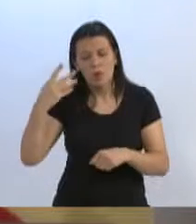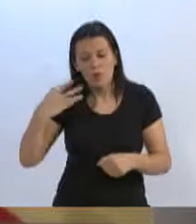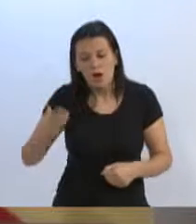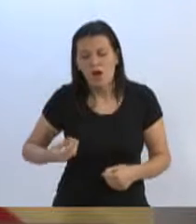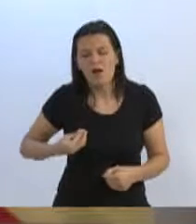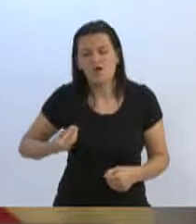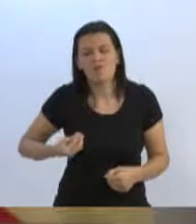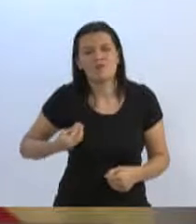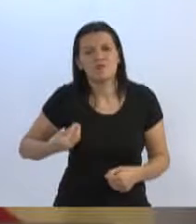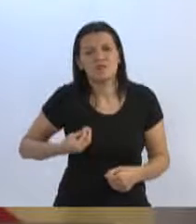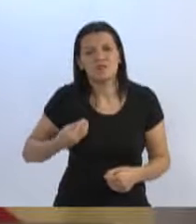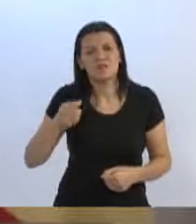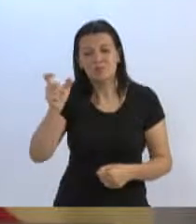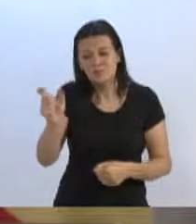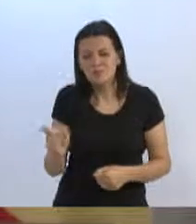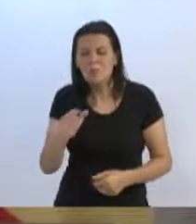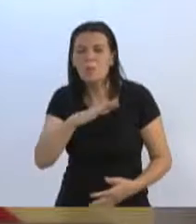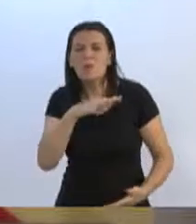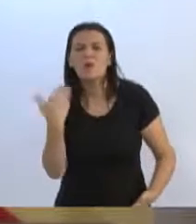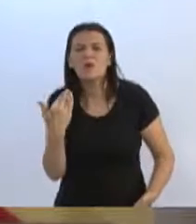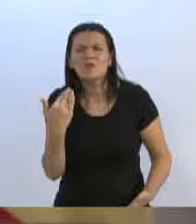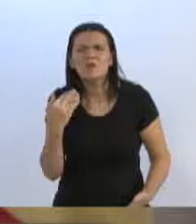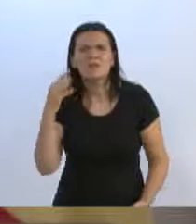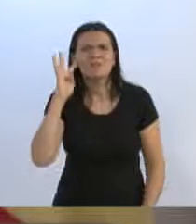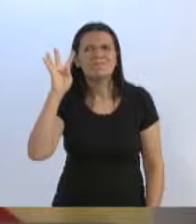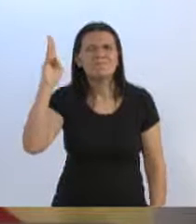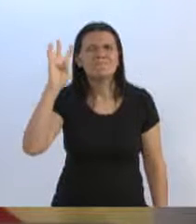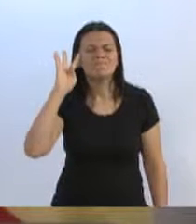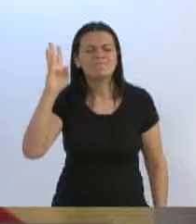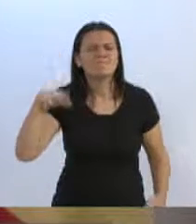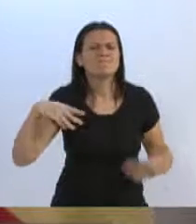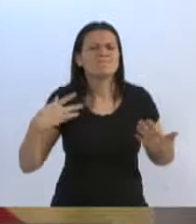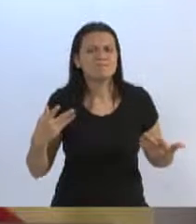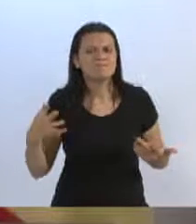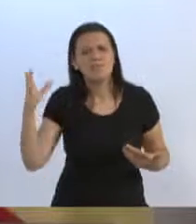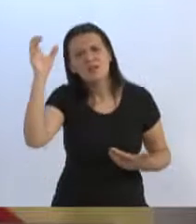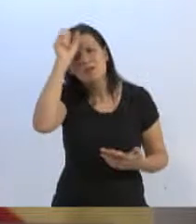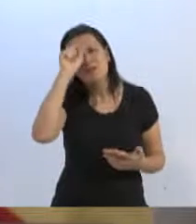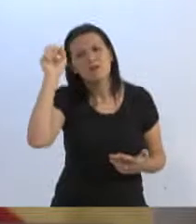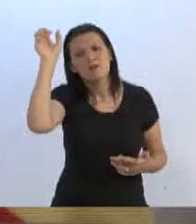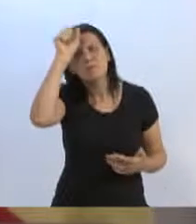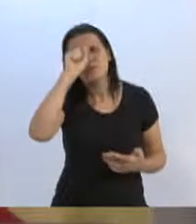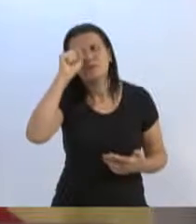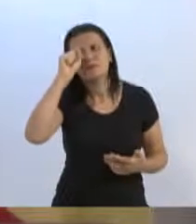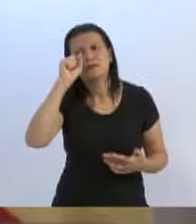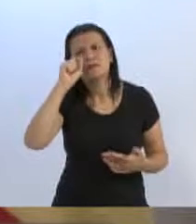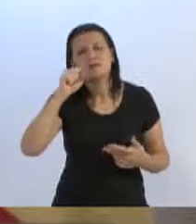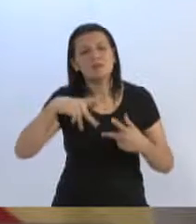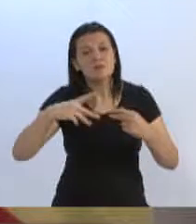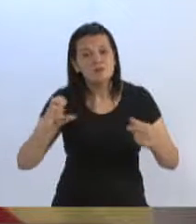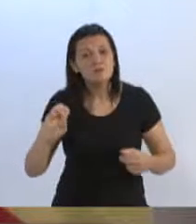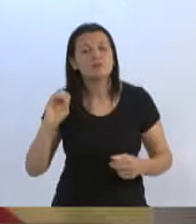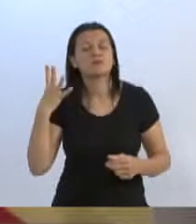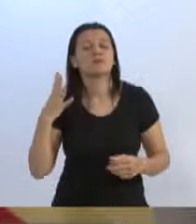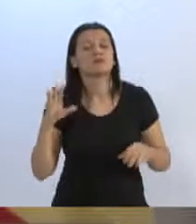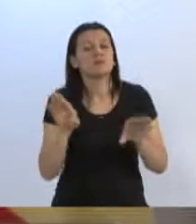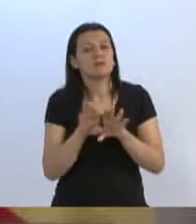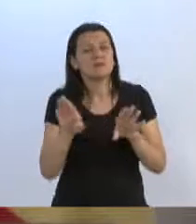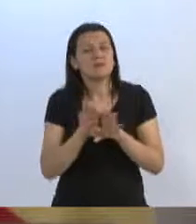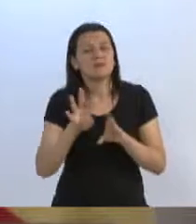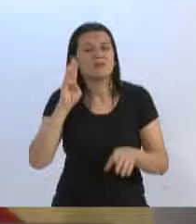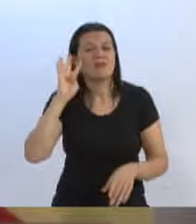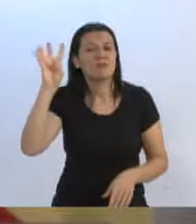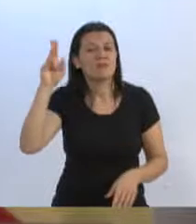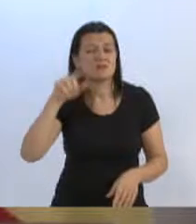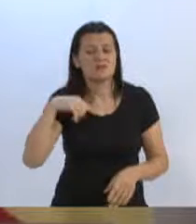dessas vidas que foram retiradas, é refletir, sobretudo, aprender com as questões equivocadas que acontecem e refletir, nós